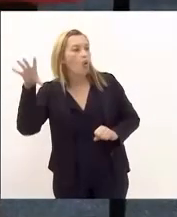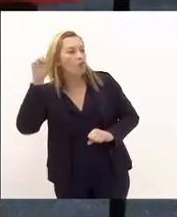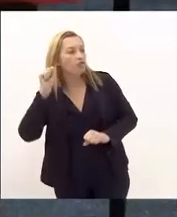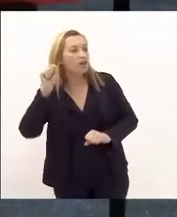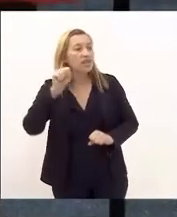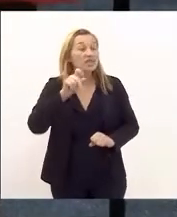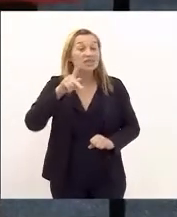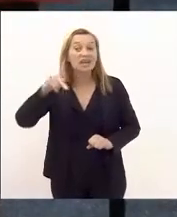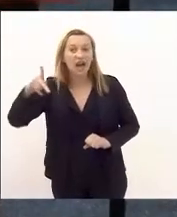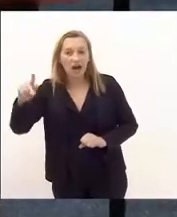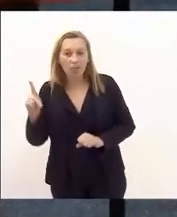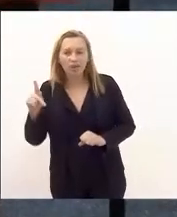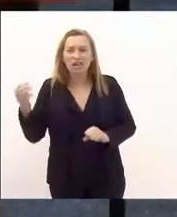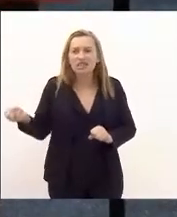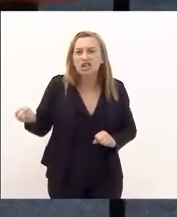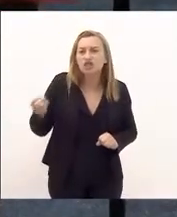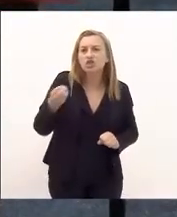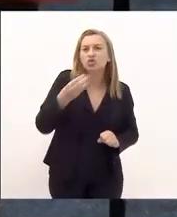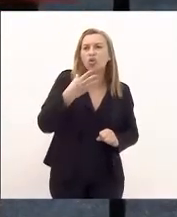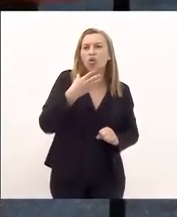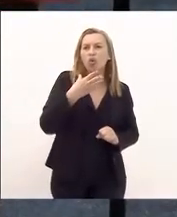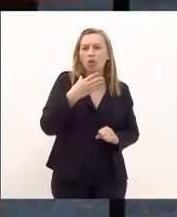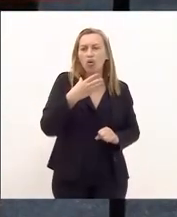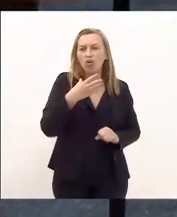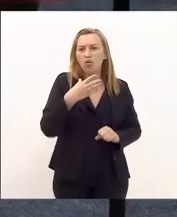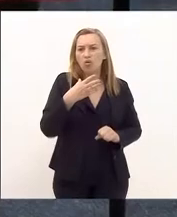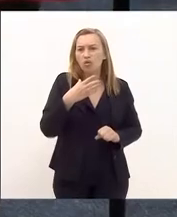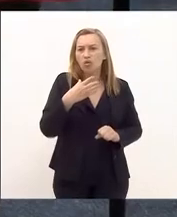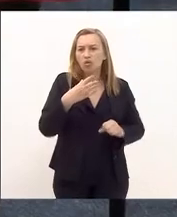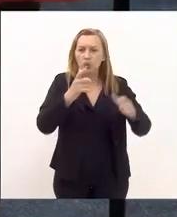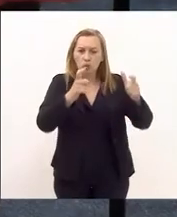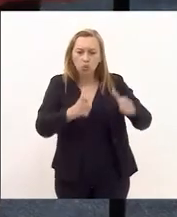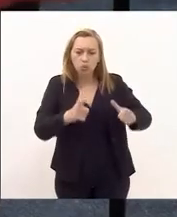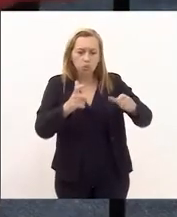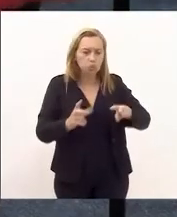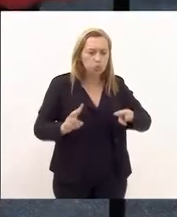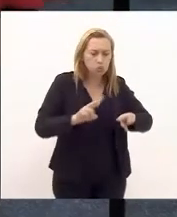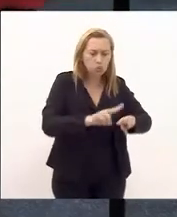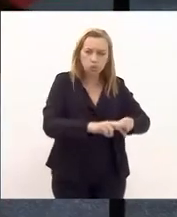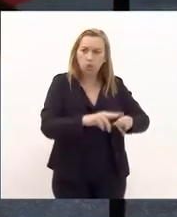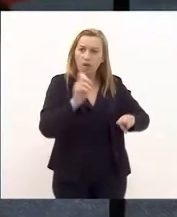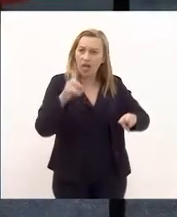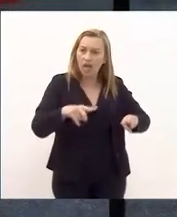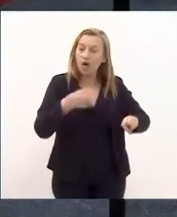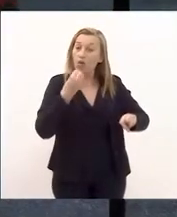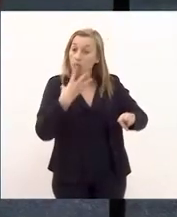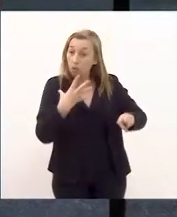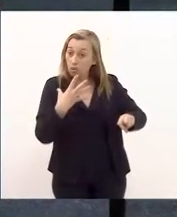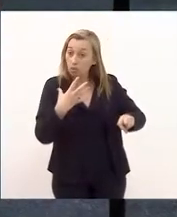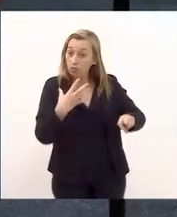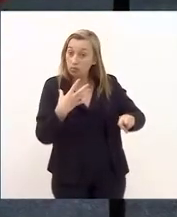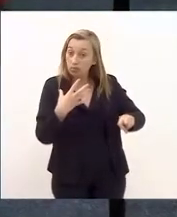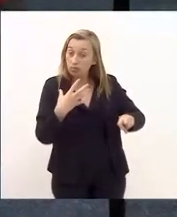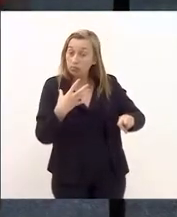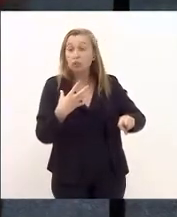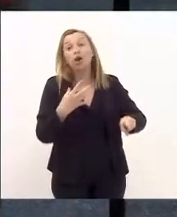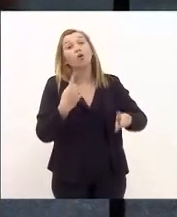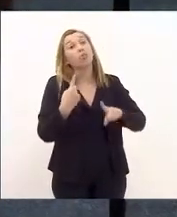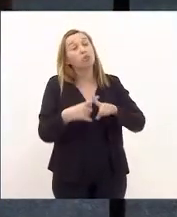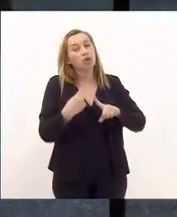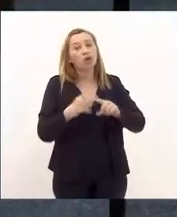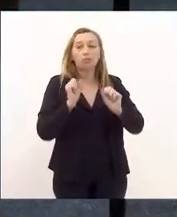essa nova designação desse espaço territorial é ou não adequado. Porque pode